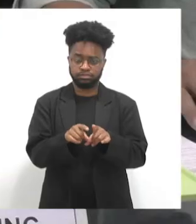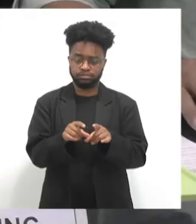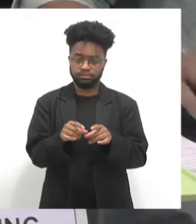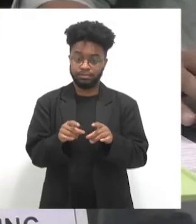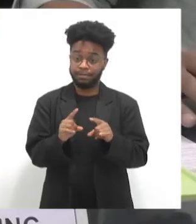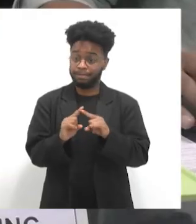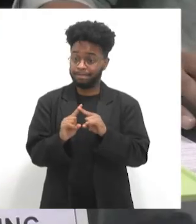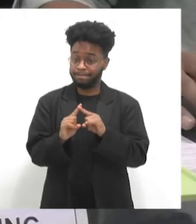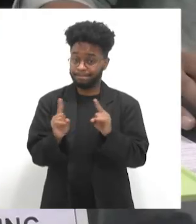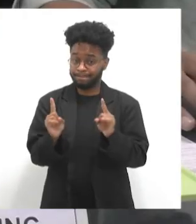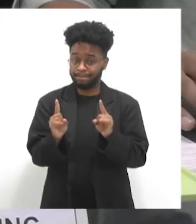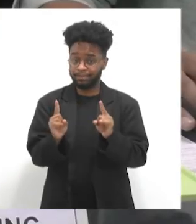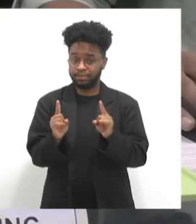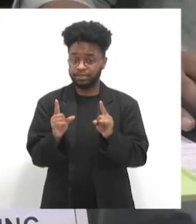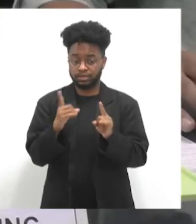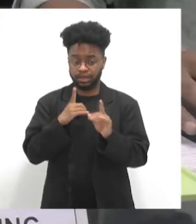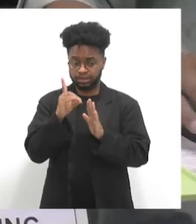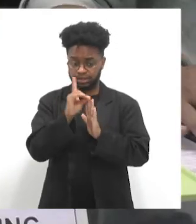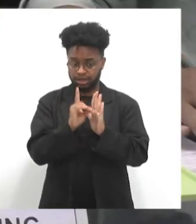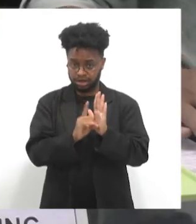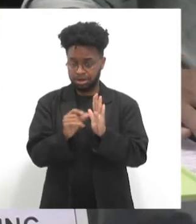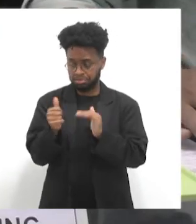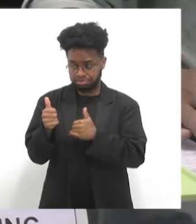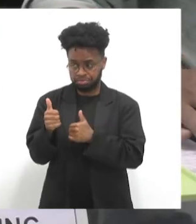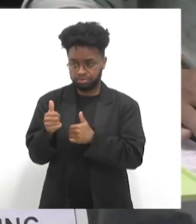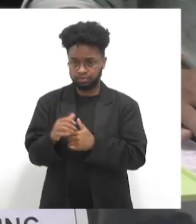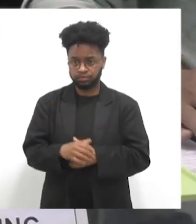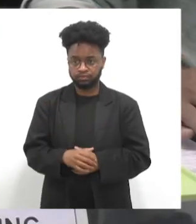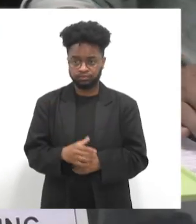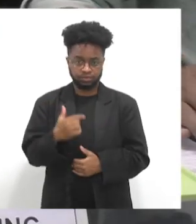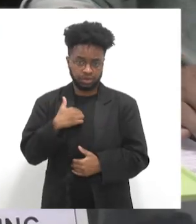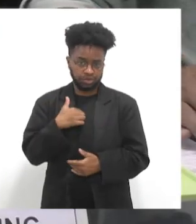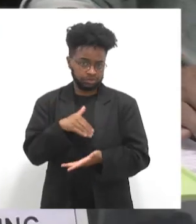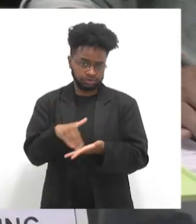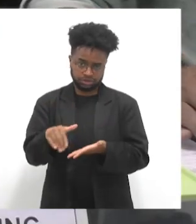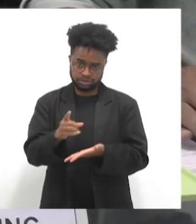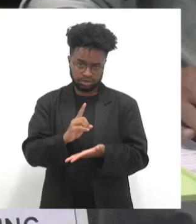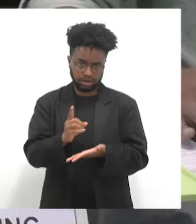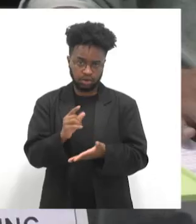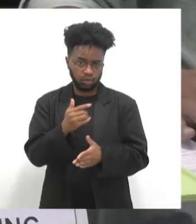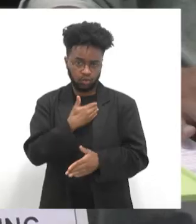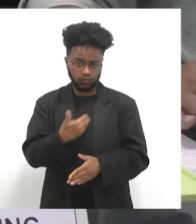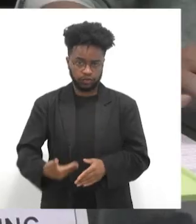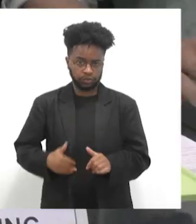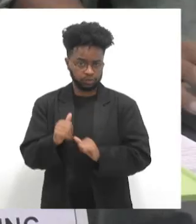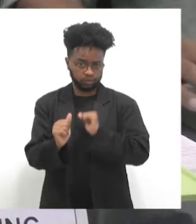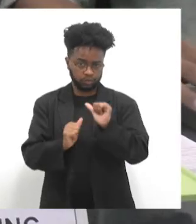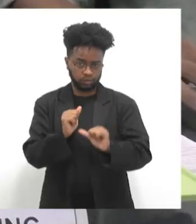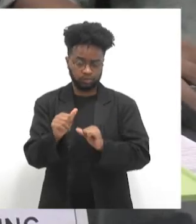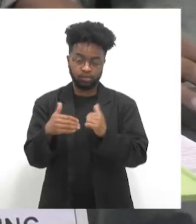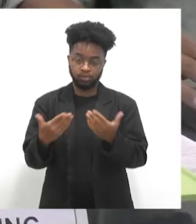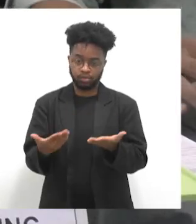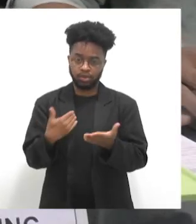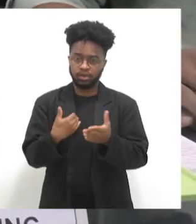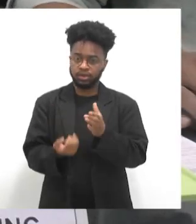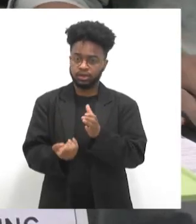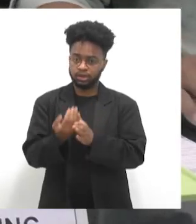que aquilo foi por decreto, né? Eu não sou secretário, o governo é outro. Então, eu fiz um